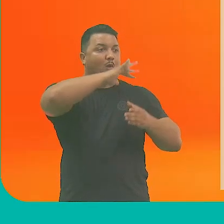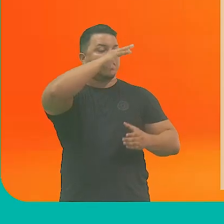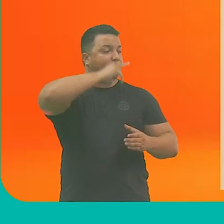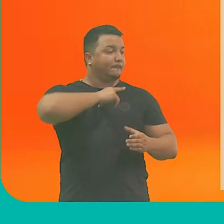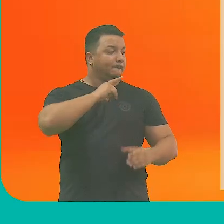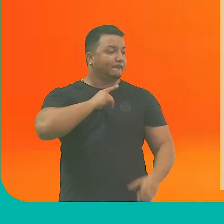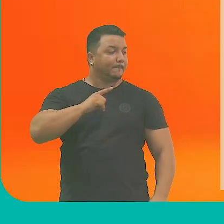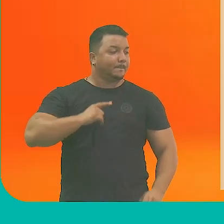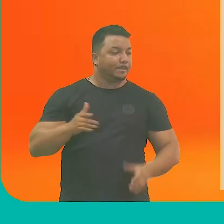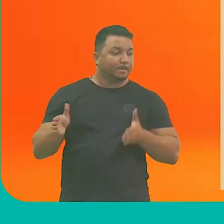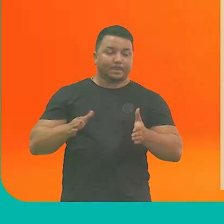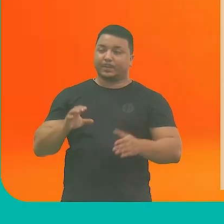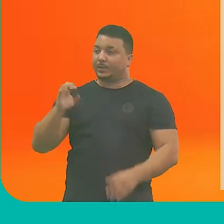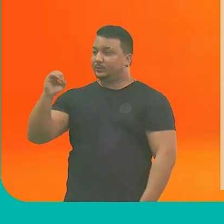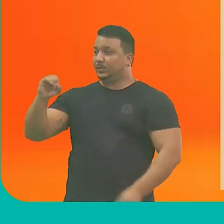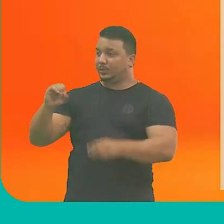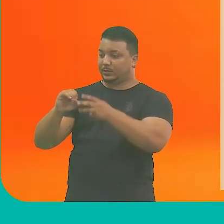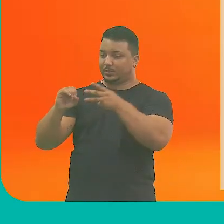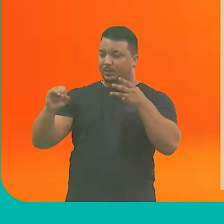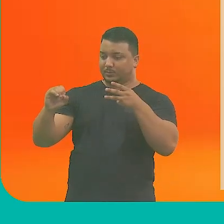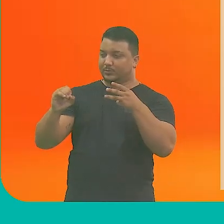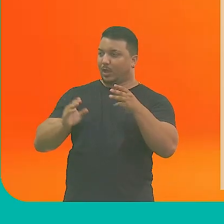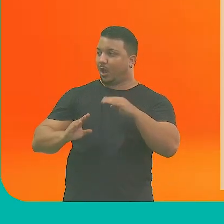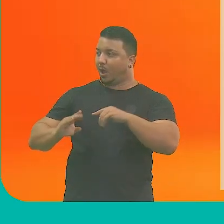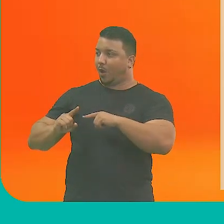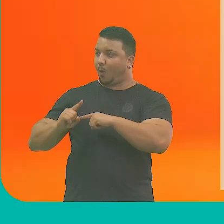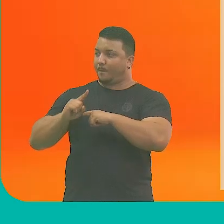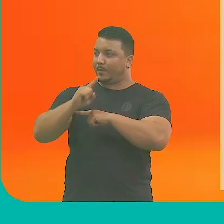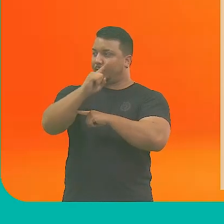entre os instantes de 0 a 3.